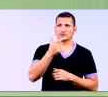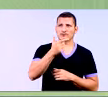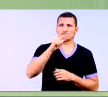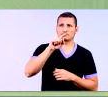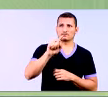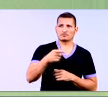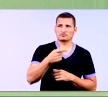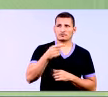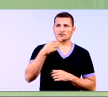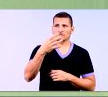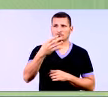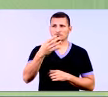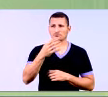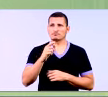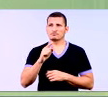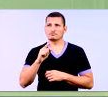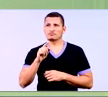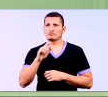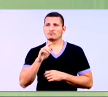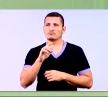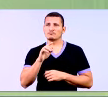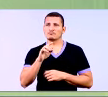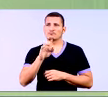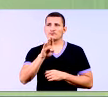2,4 bilhões,